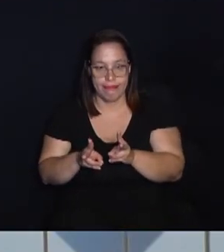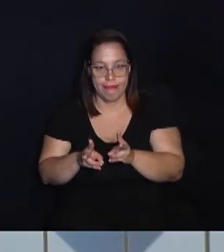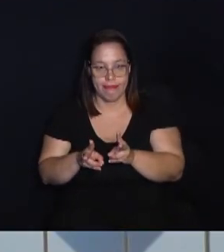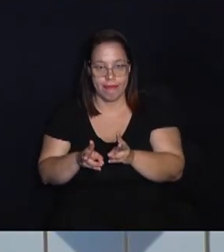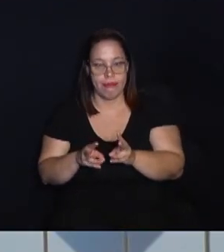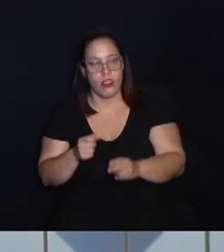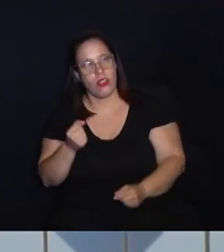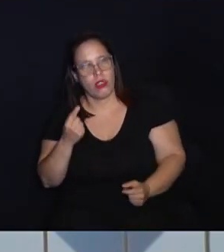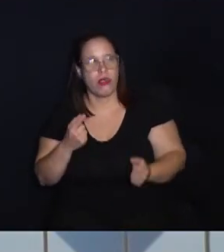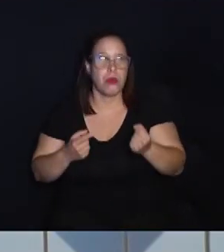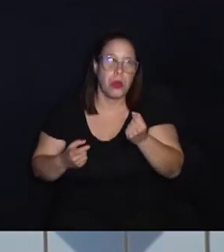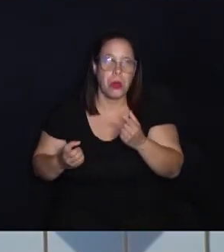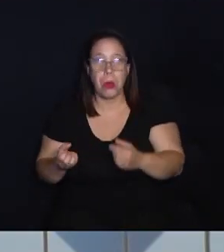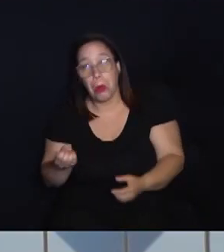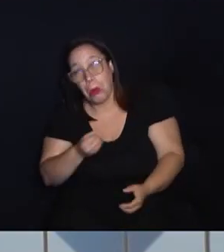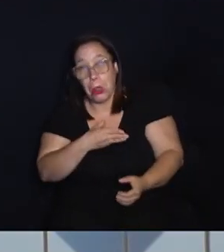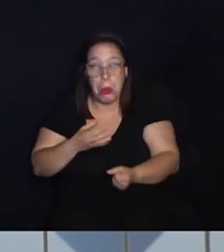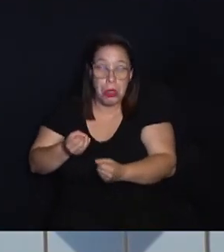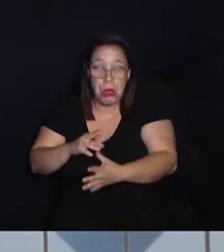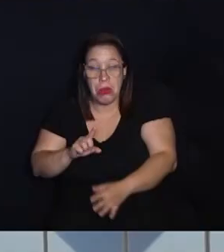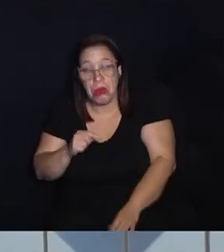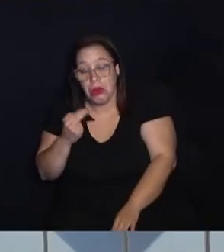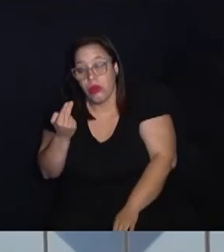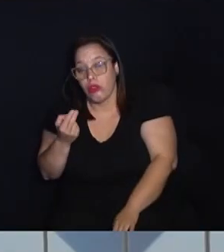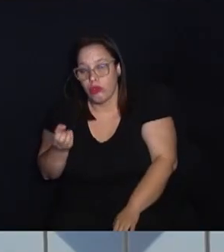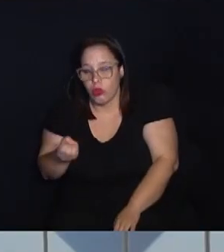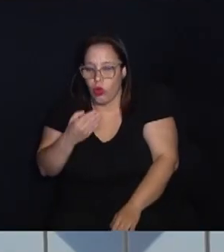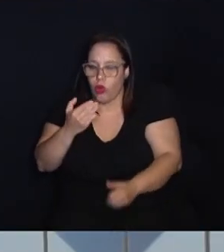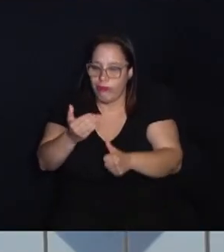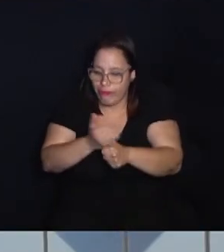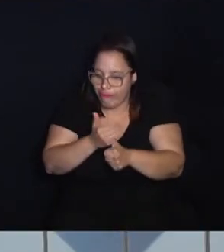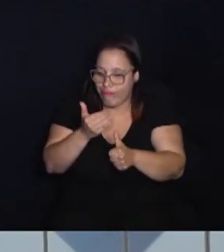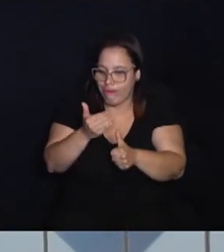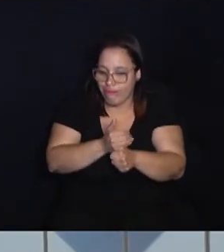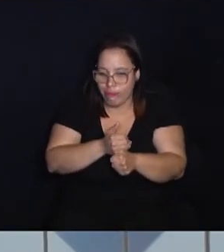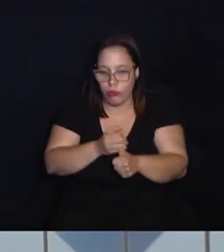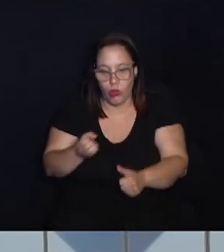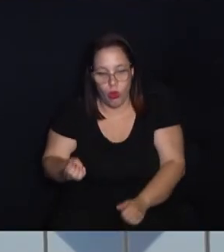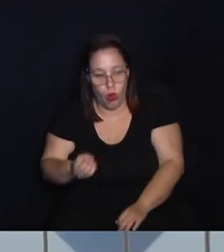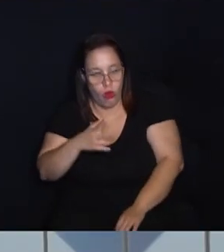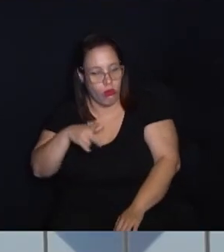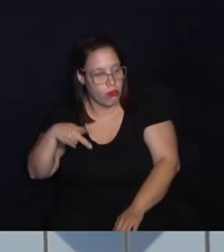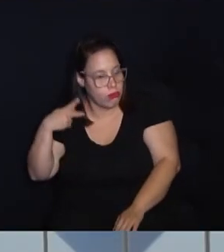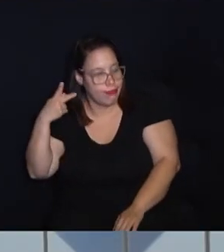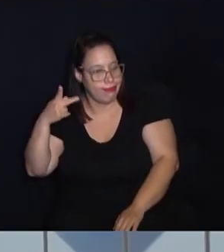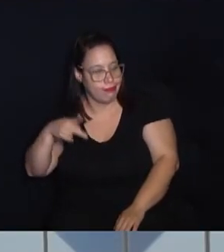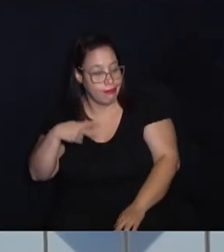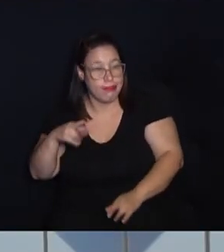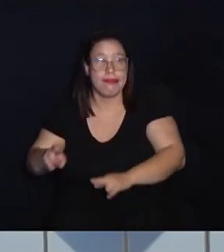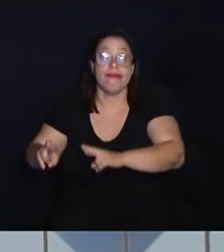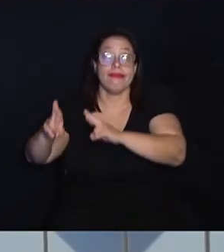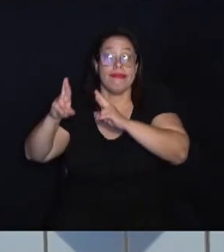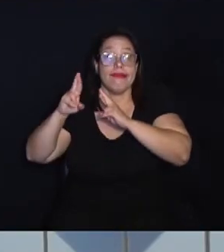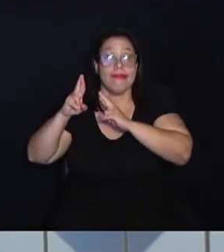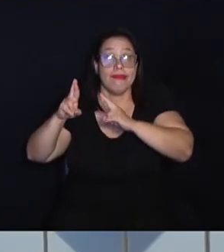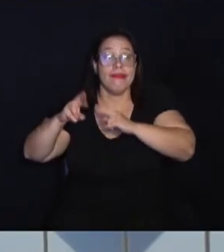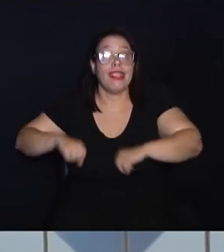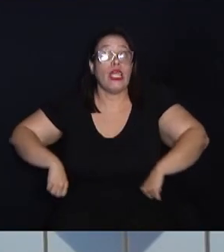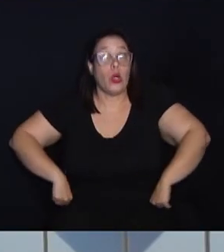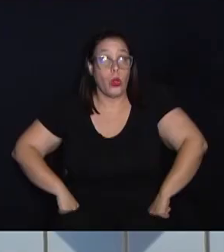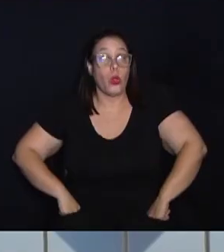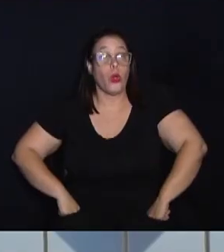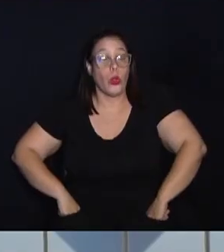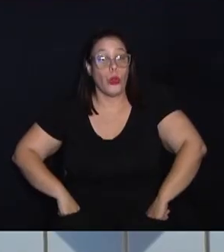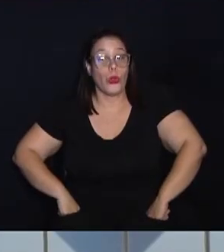alguma inovação. É claro que num novo mandato, com novos vereadores, novas expectativas, a gente tem que